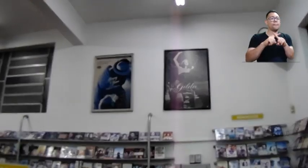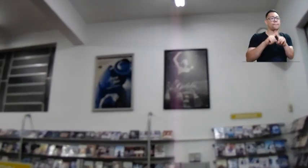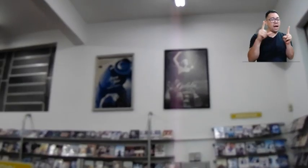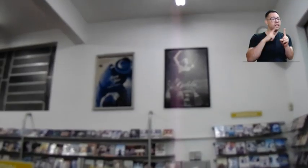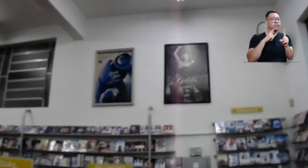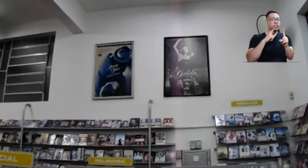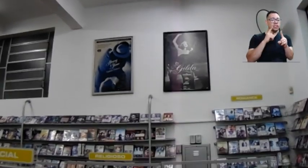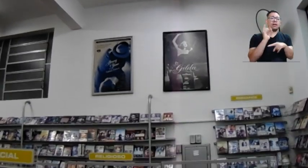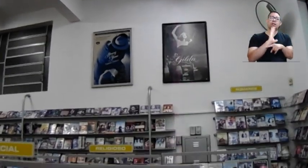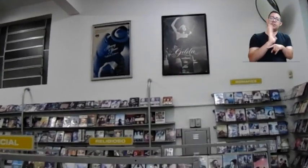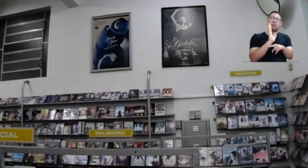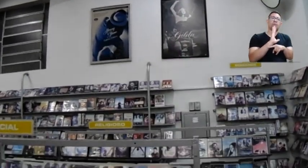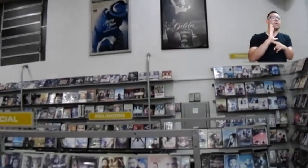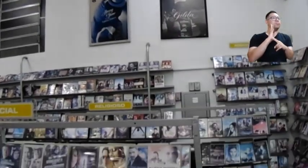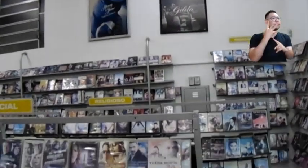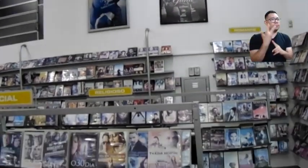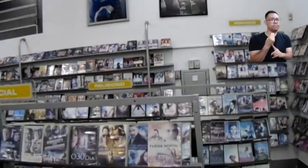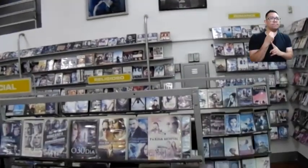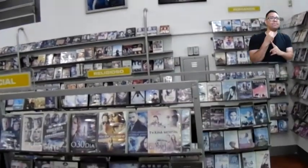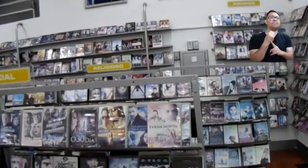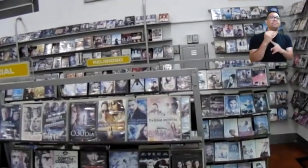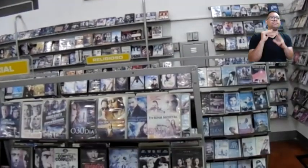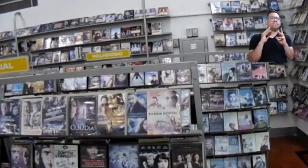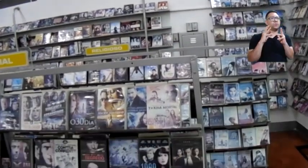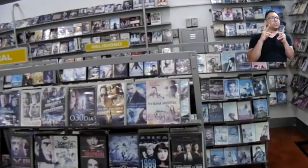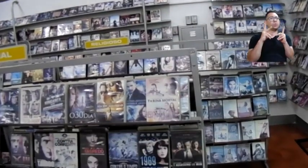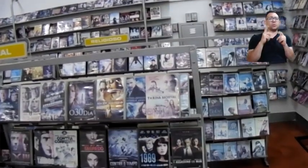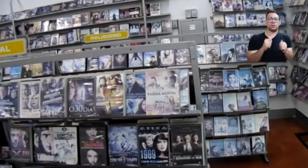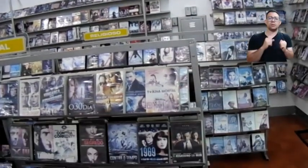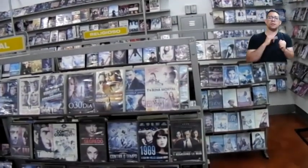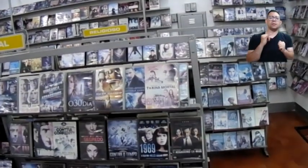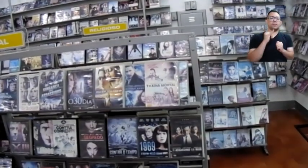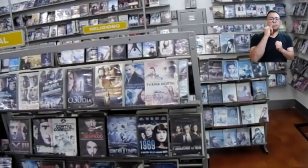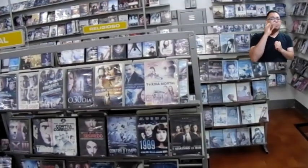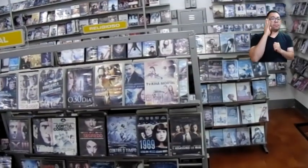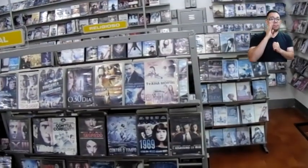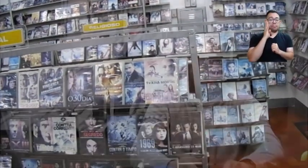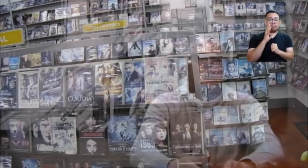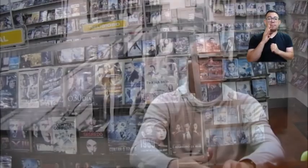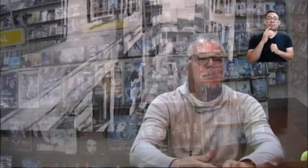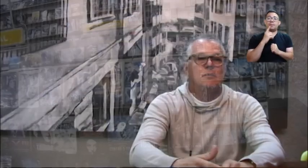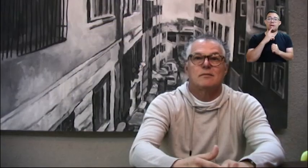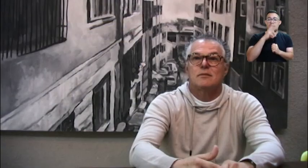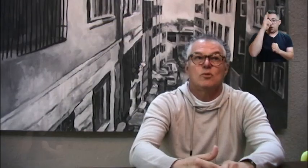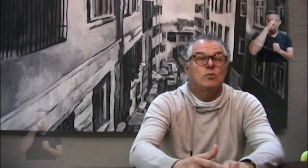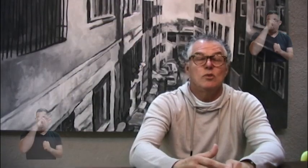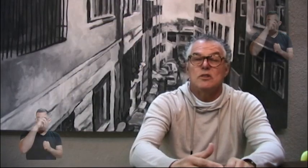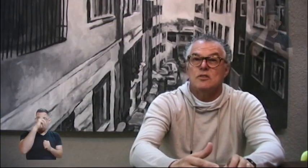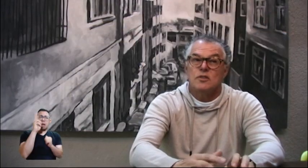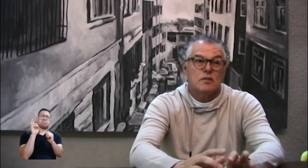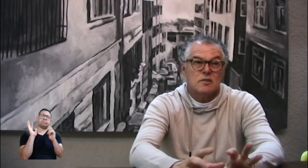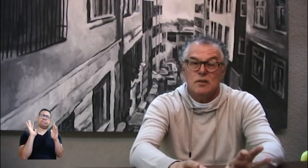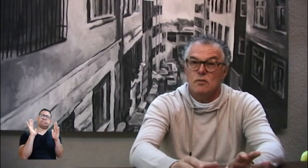única locadora que tinha todos os clássicos, ela tinha todos os filmes de arte, ela tinha